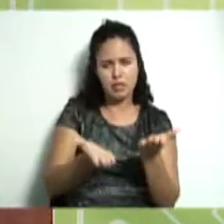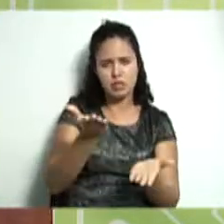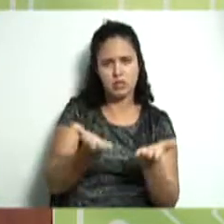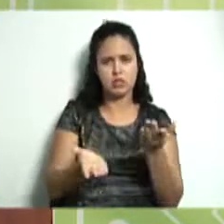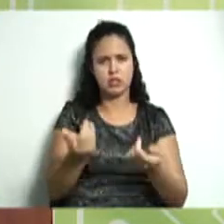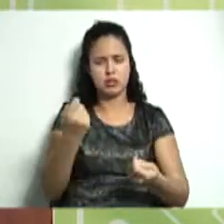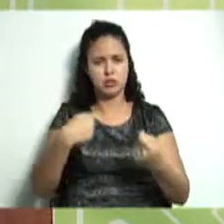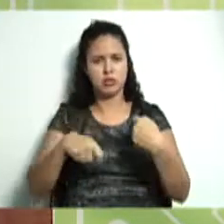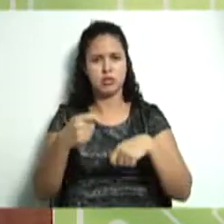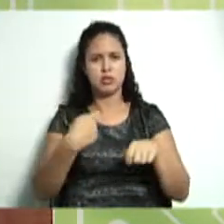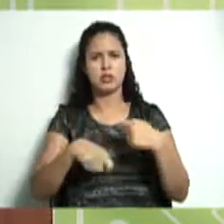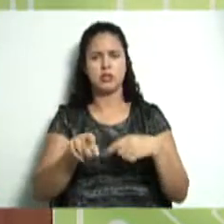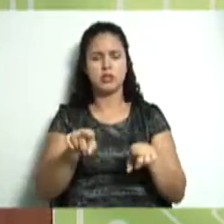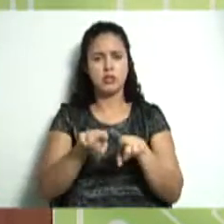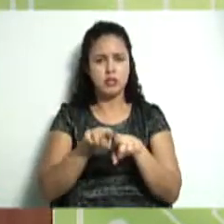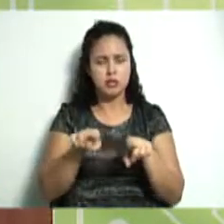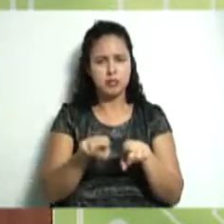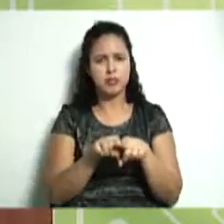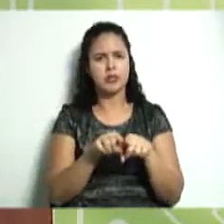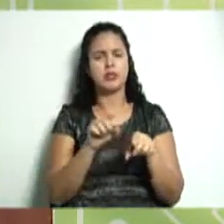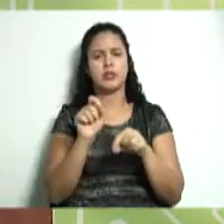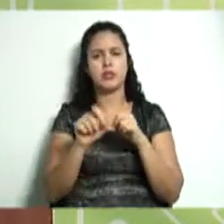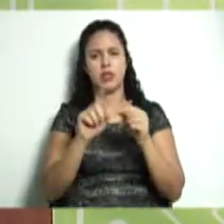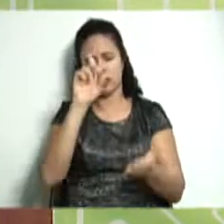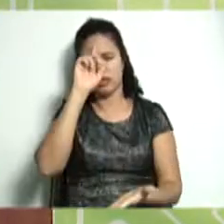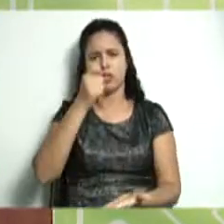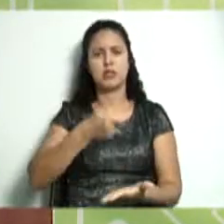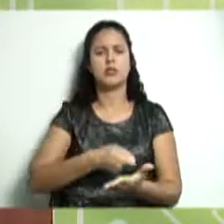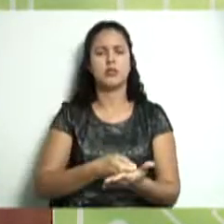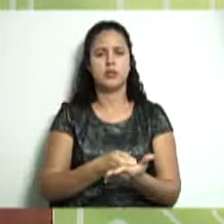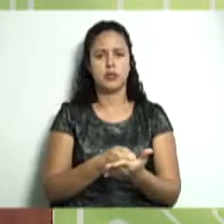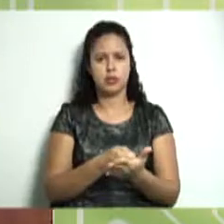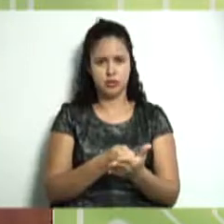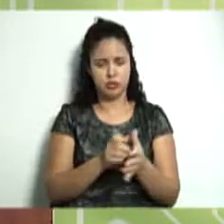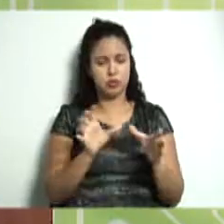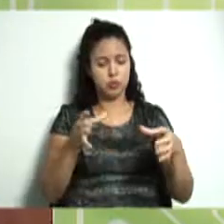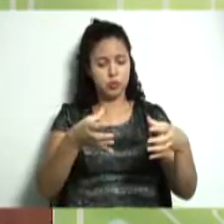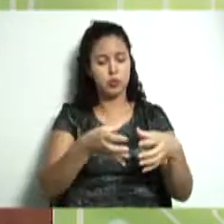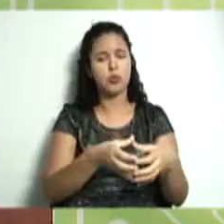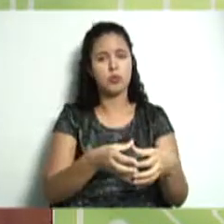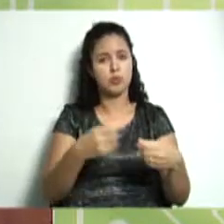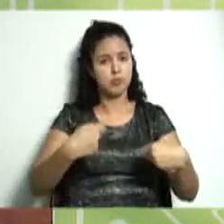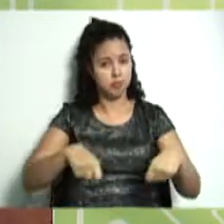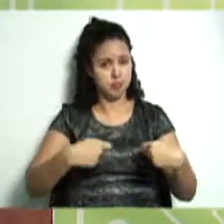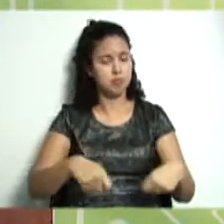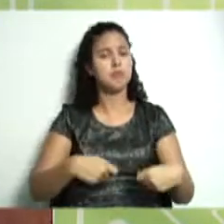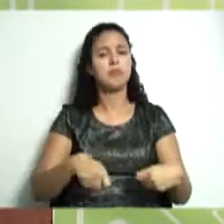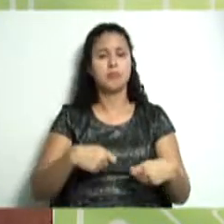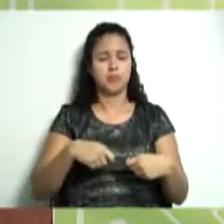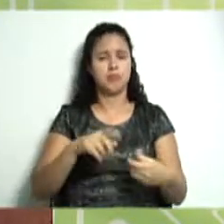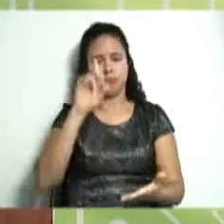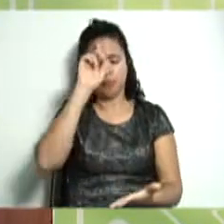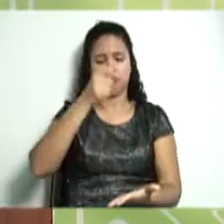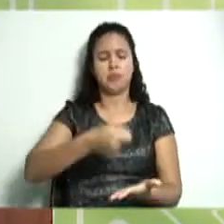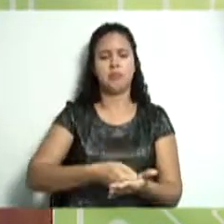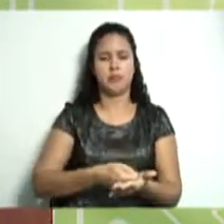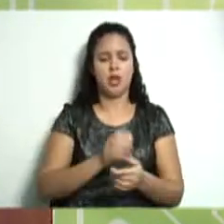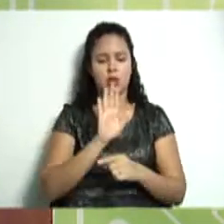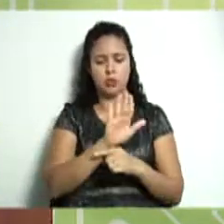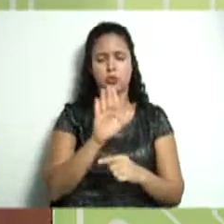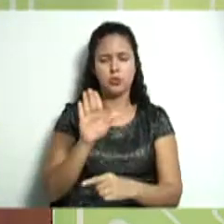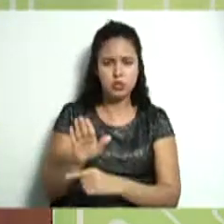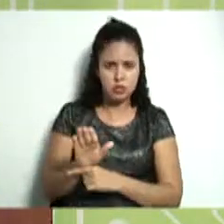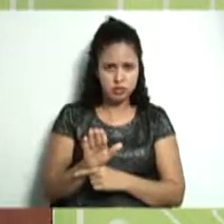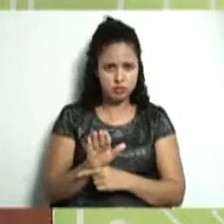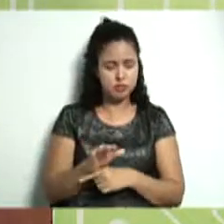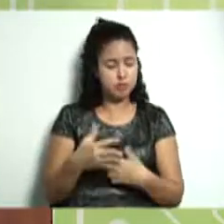financeiros, tem que acompanhar as decisões que são realizadas, tem que participar das decisões realizadas. Então, você